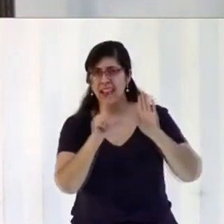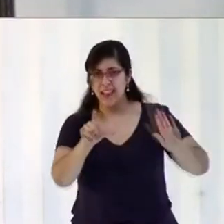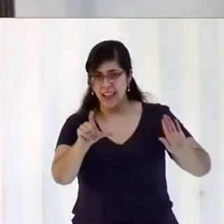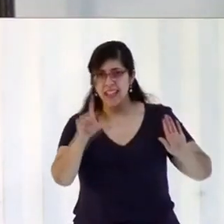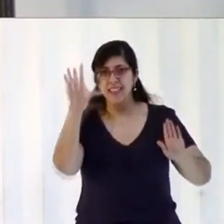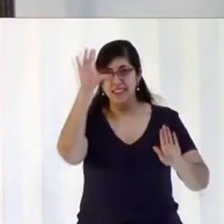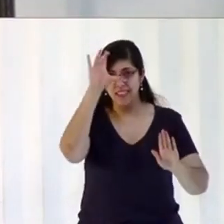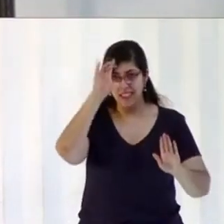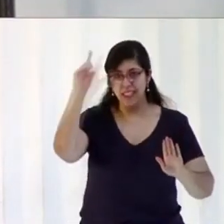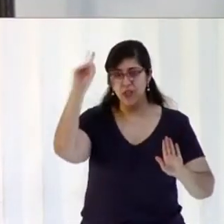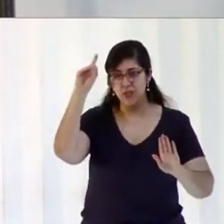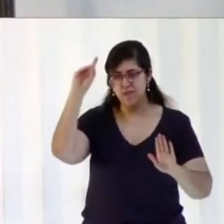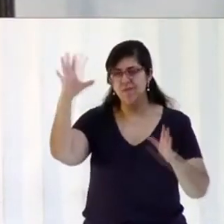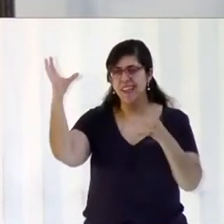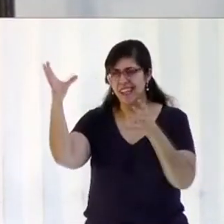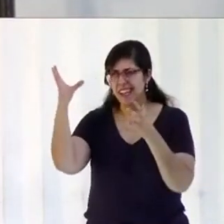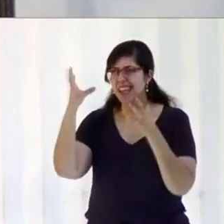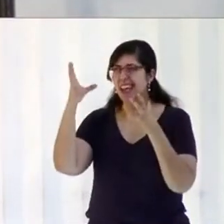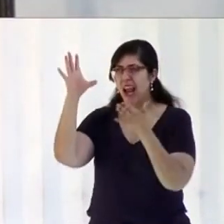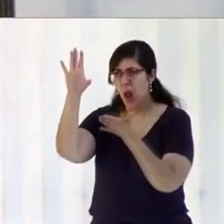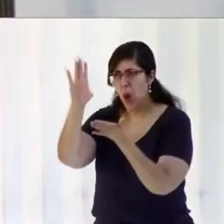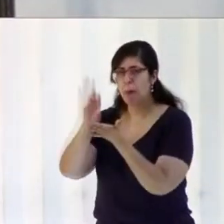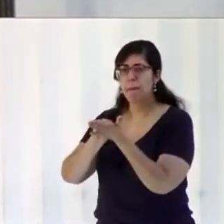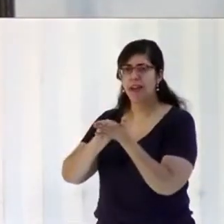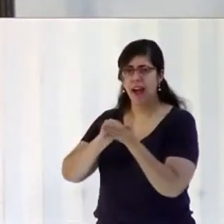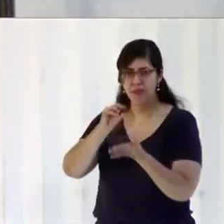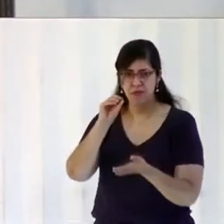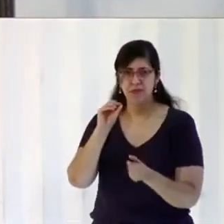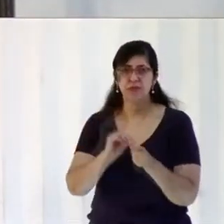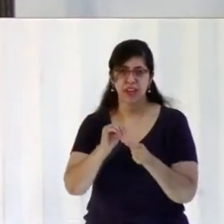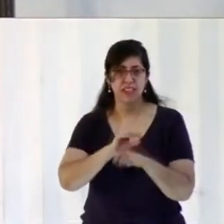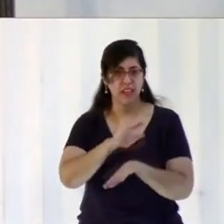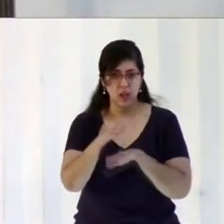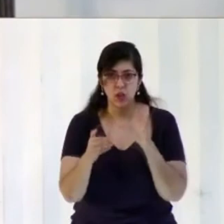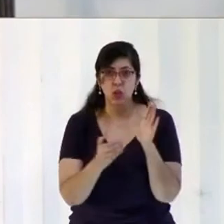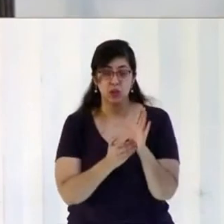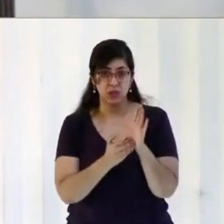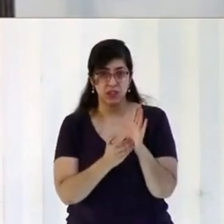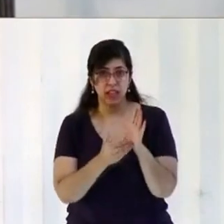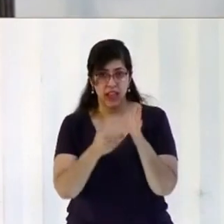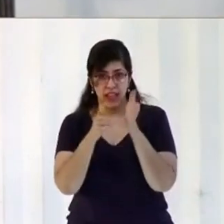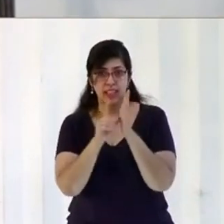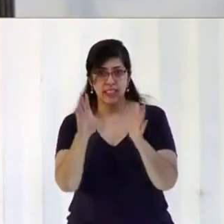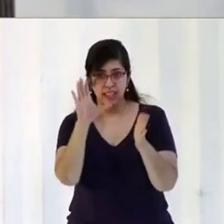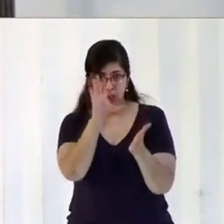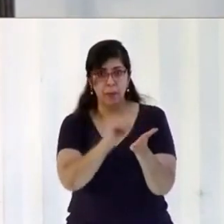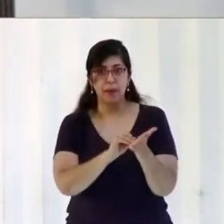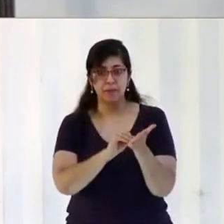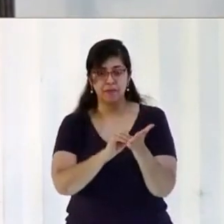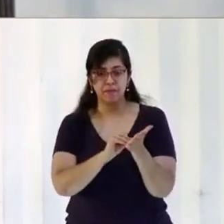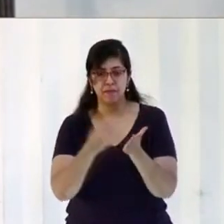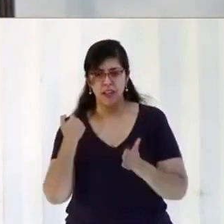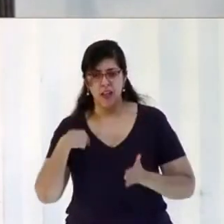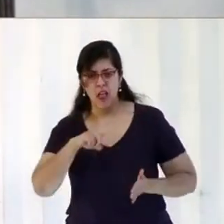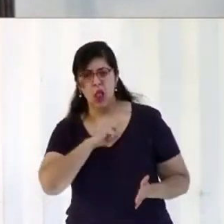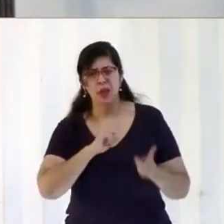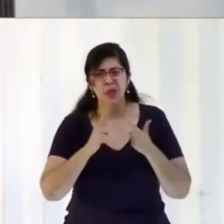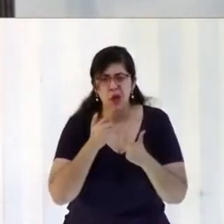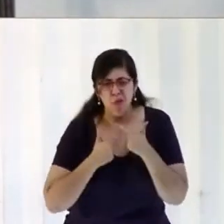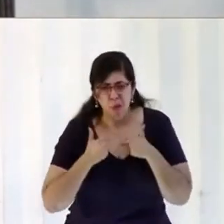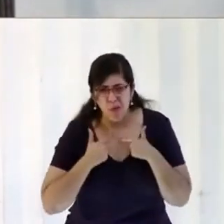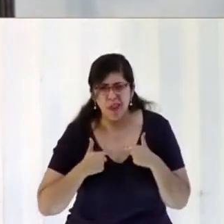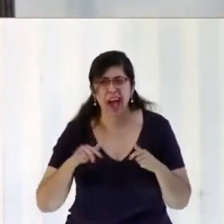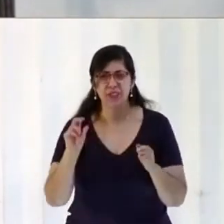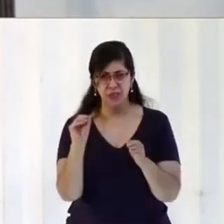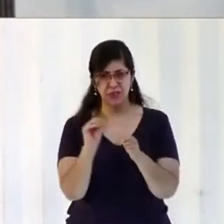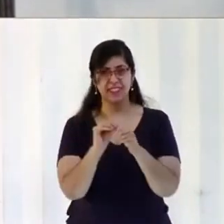cumprir. Meus irmãos, boa parte das melhores das nossas ações estão nessa vontade.